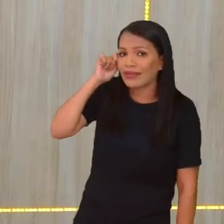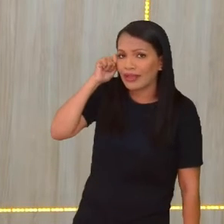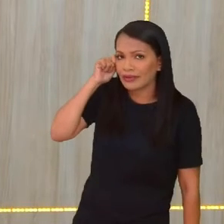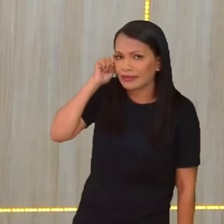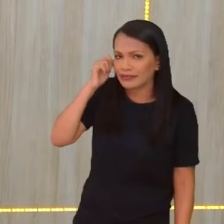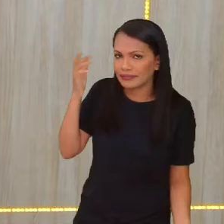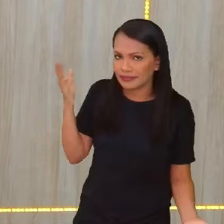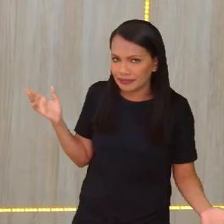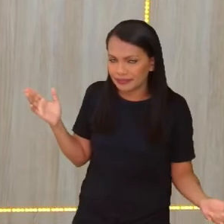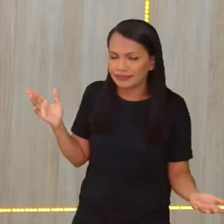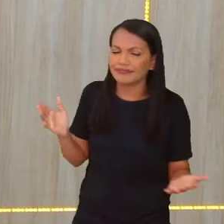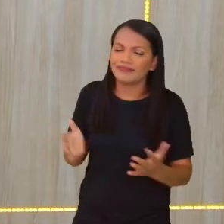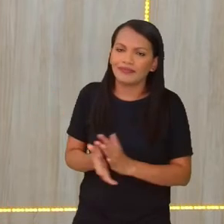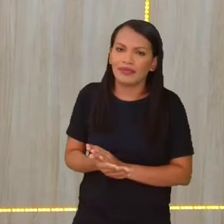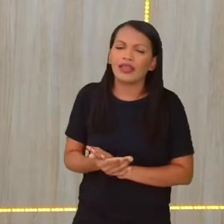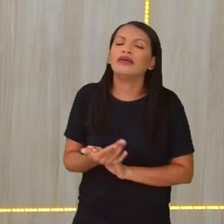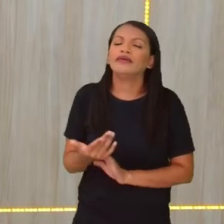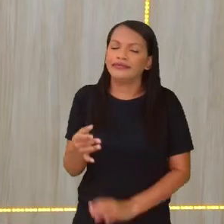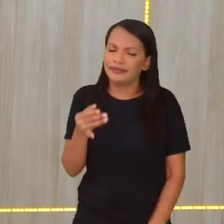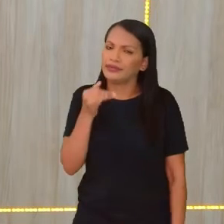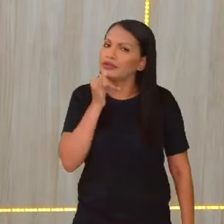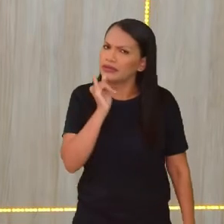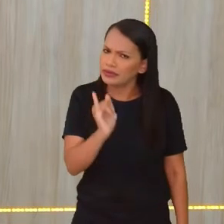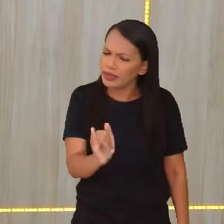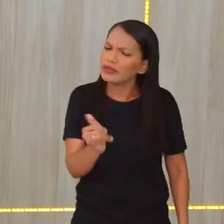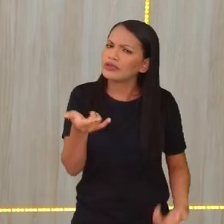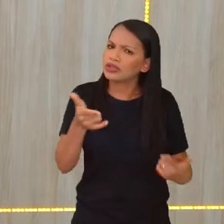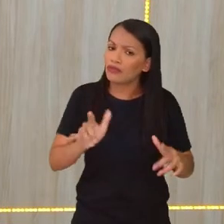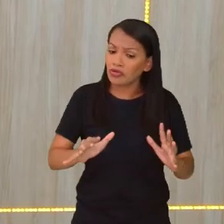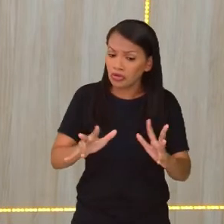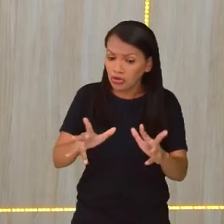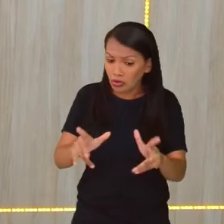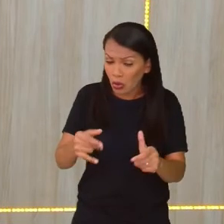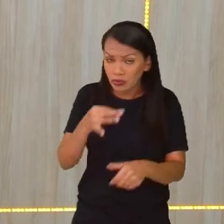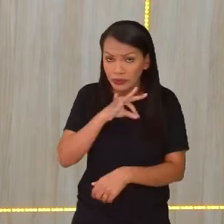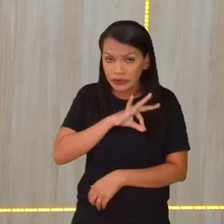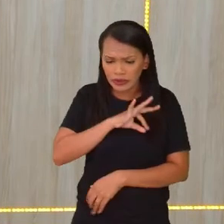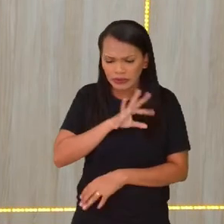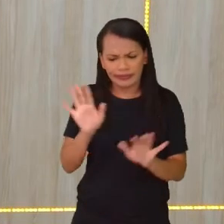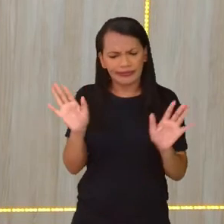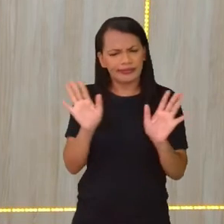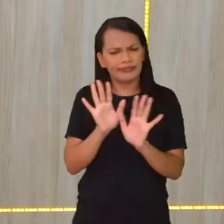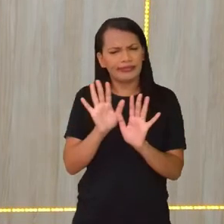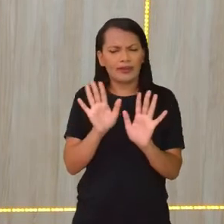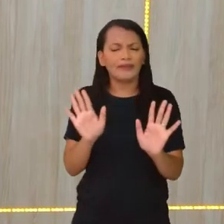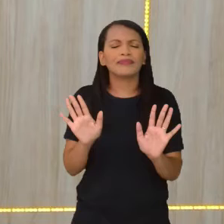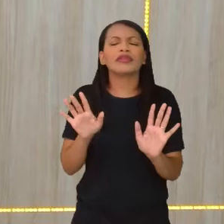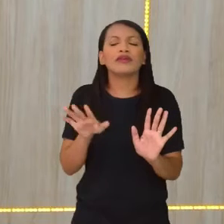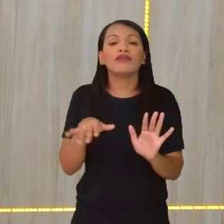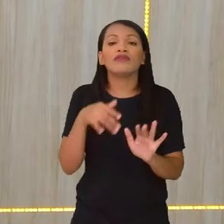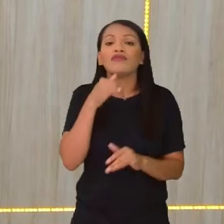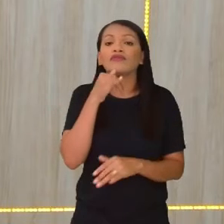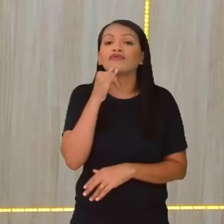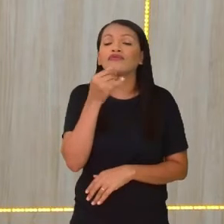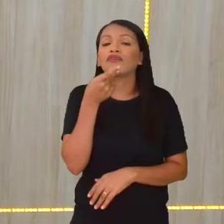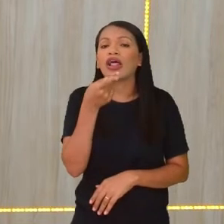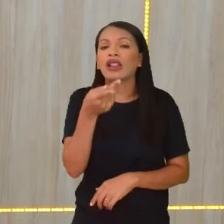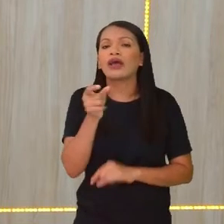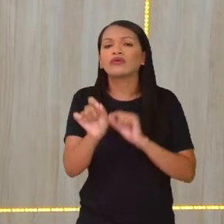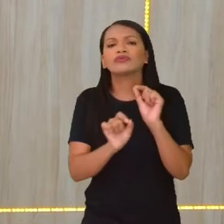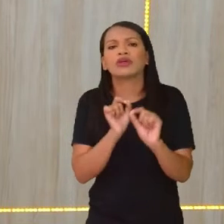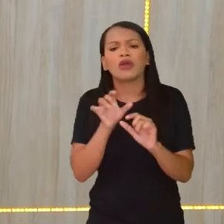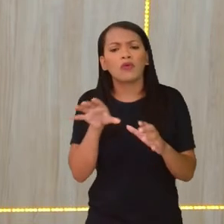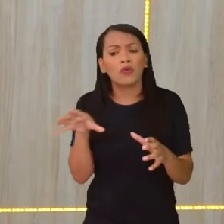instituição que trabalha com essa dinâmica do racismo de forma intencional. Mas é porque por todo